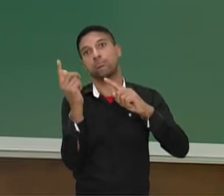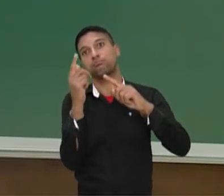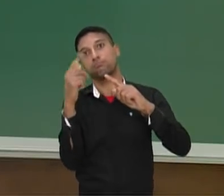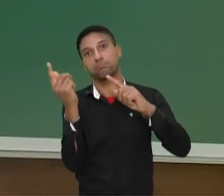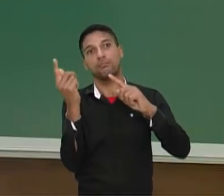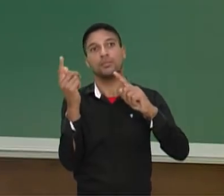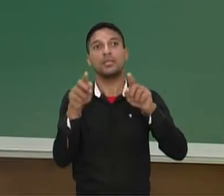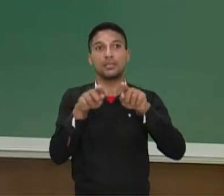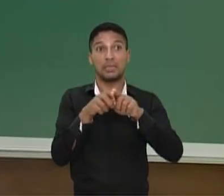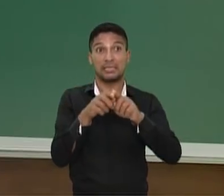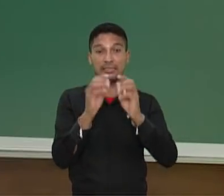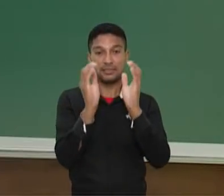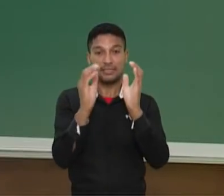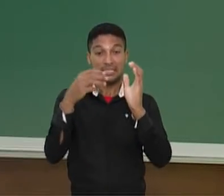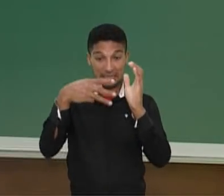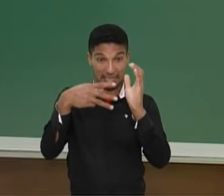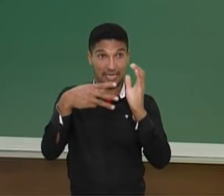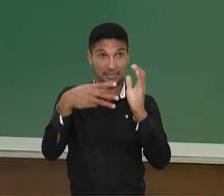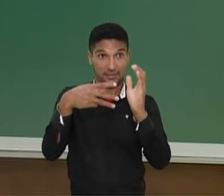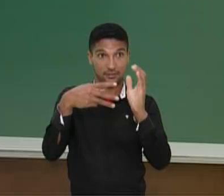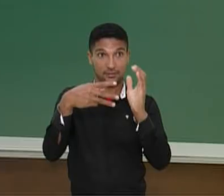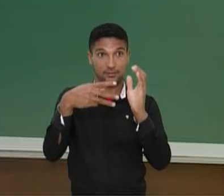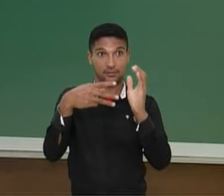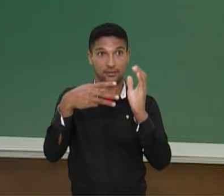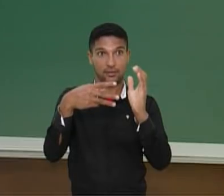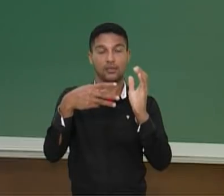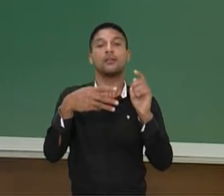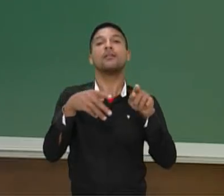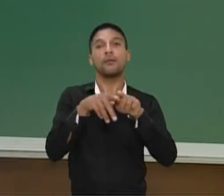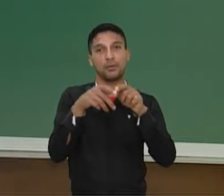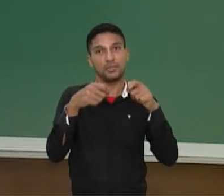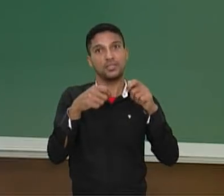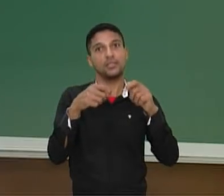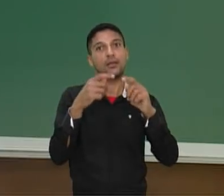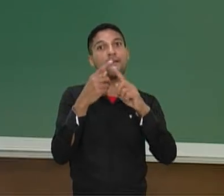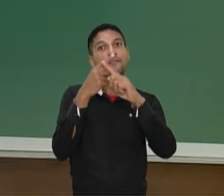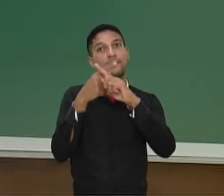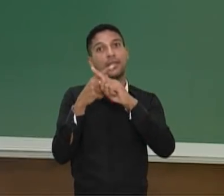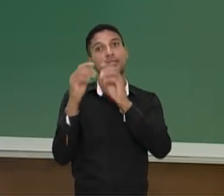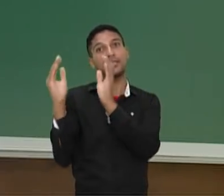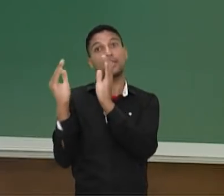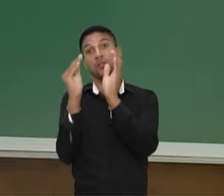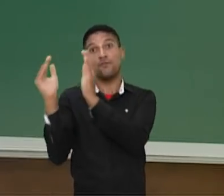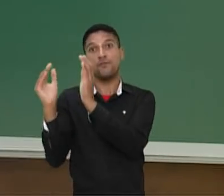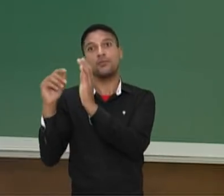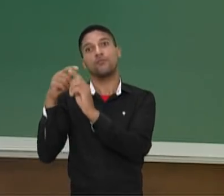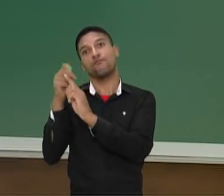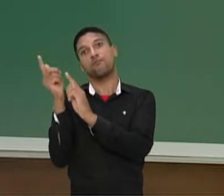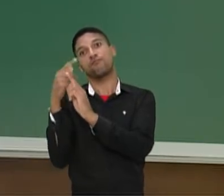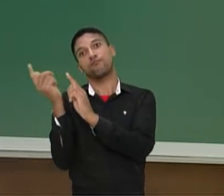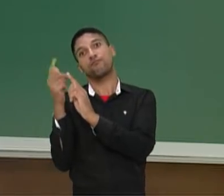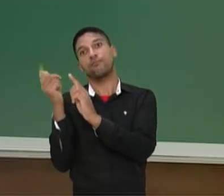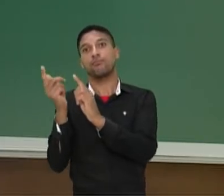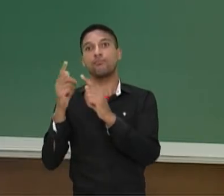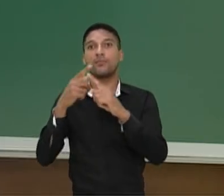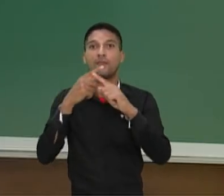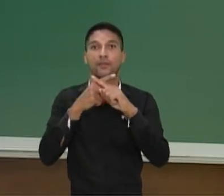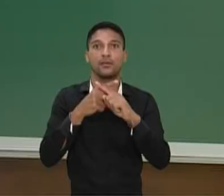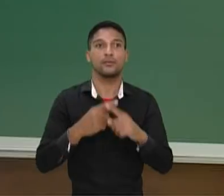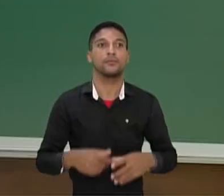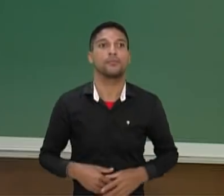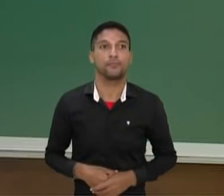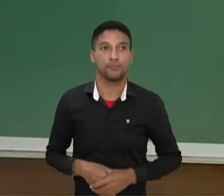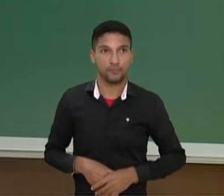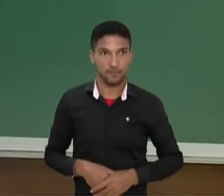lá. Lembrando, quando multiplica número com número, você faz a conta. Quando multiplica letra com